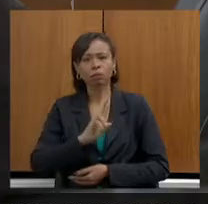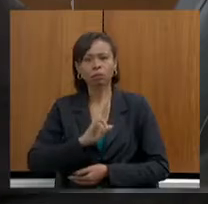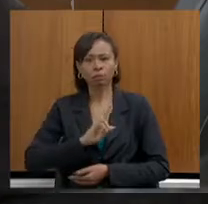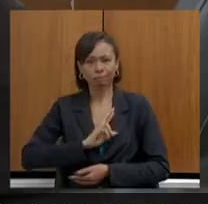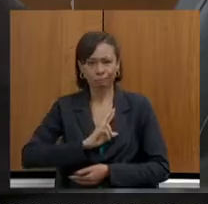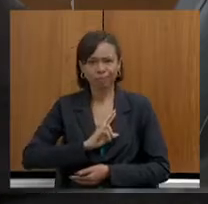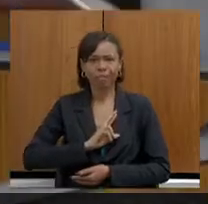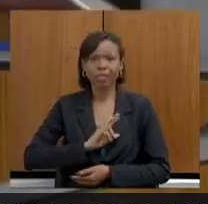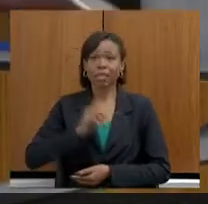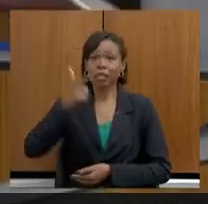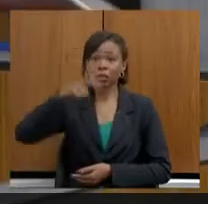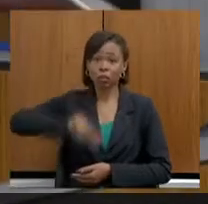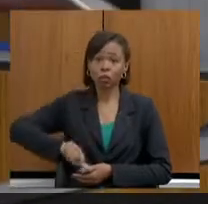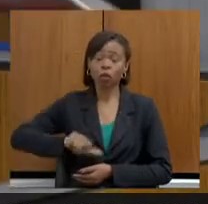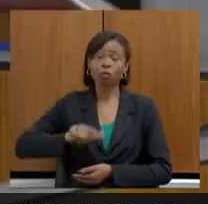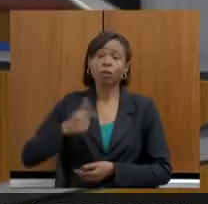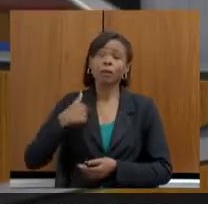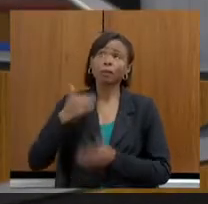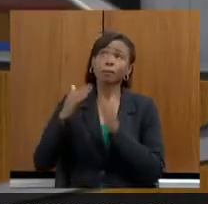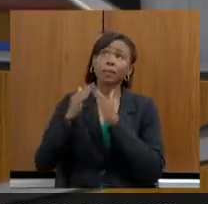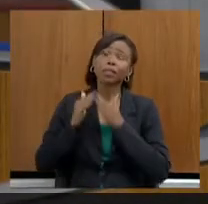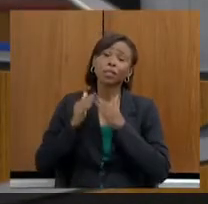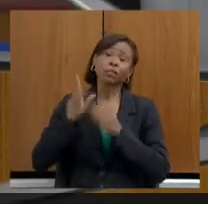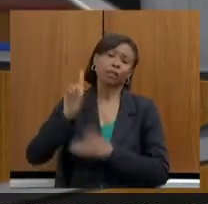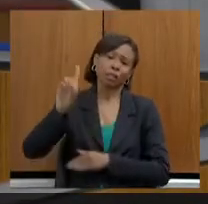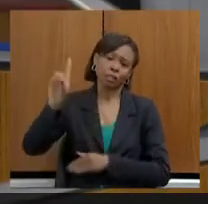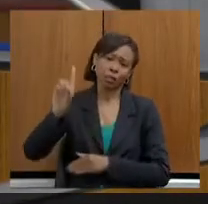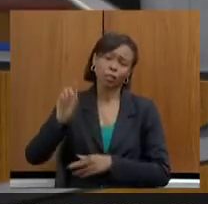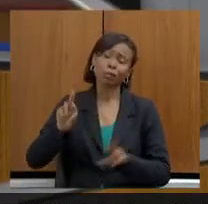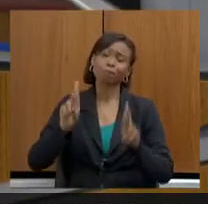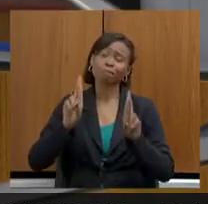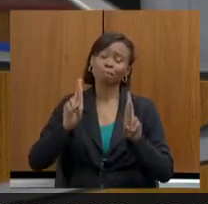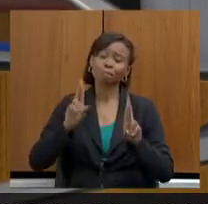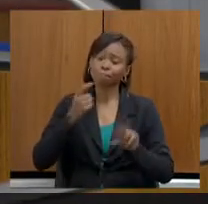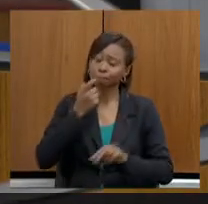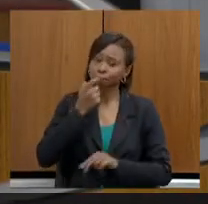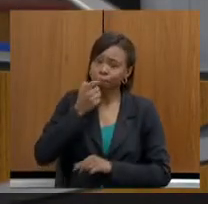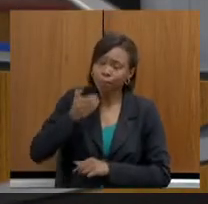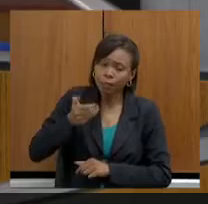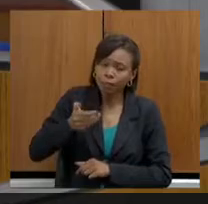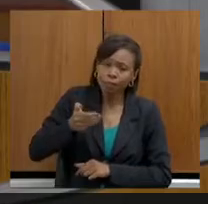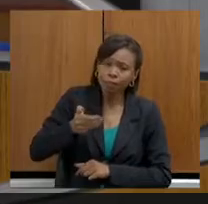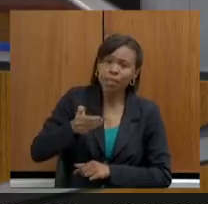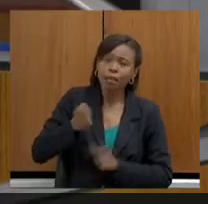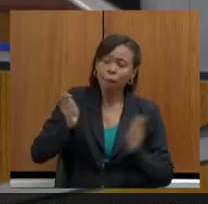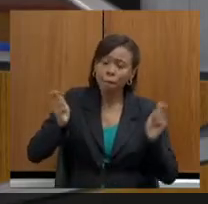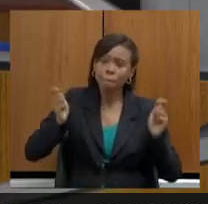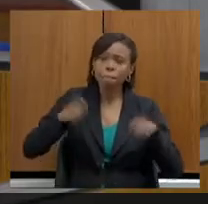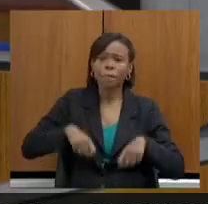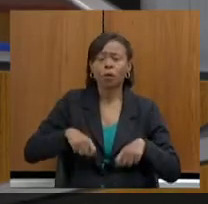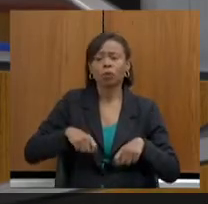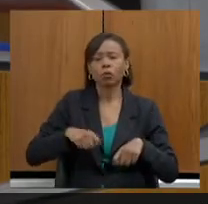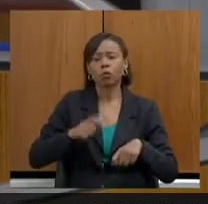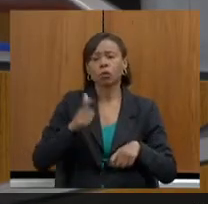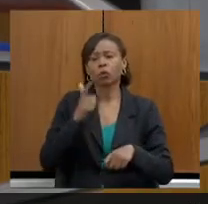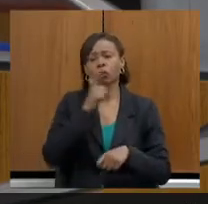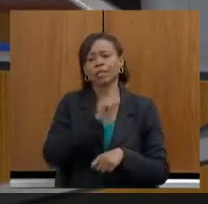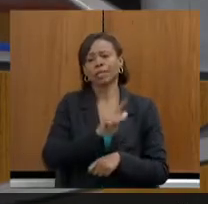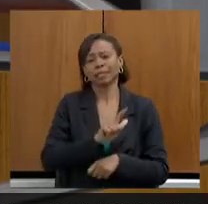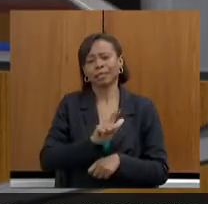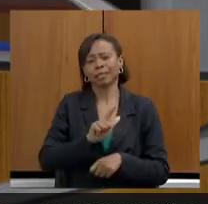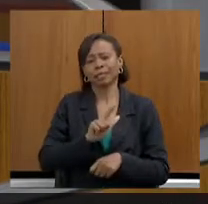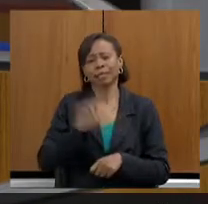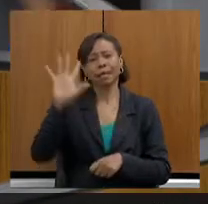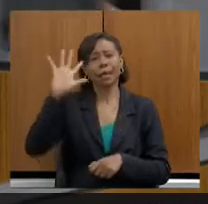excelência se torna dizer pedindo a Deus aqui torcendo para que mais breve possível tenhamos Então tudo